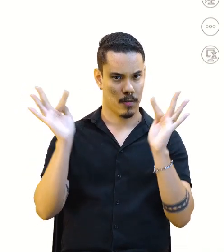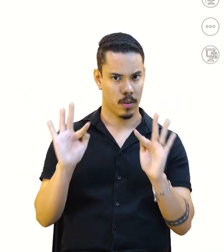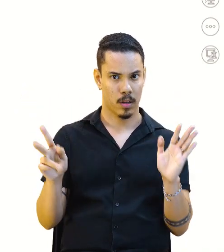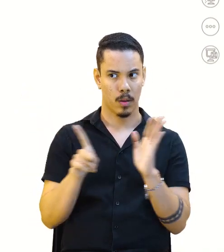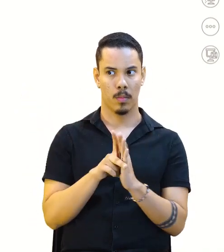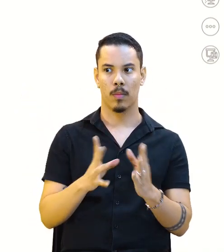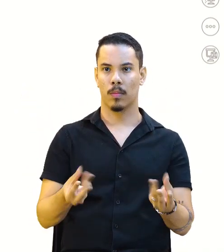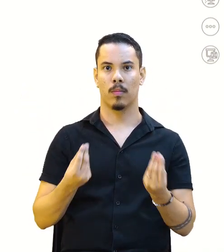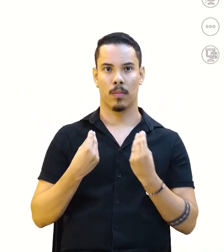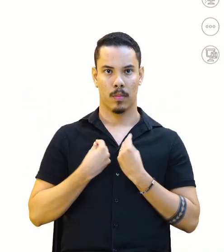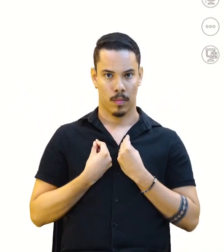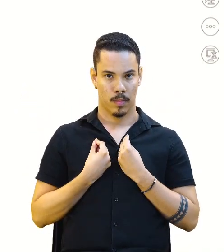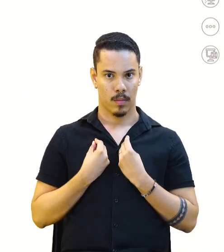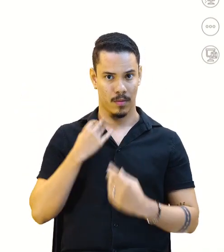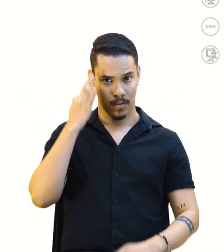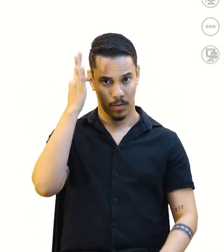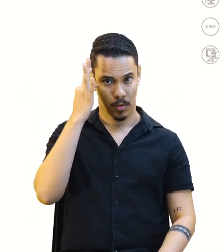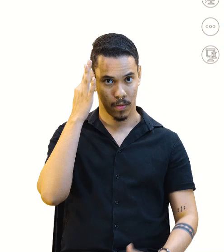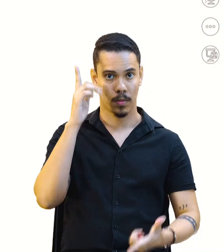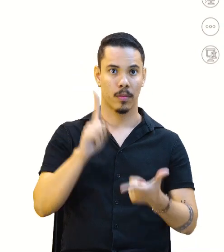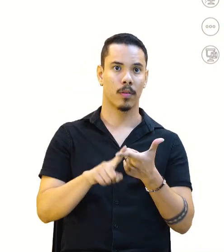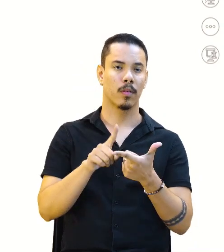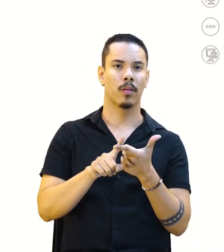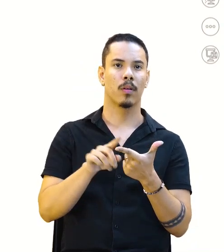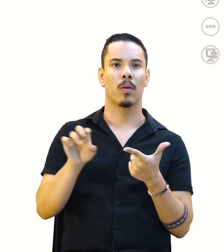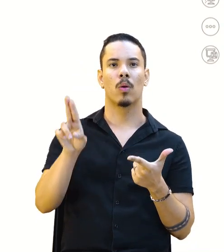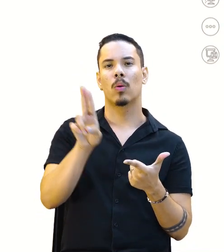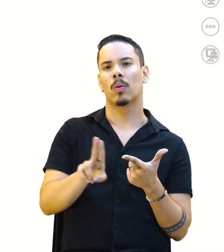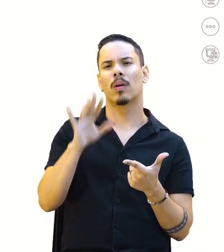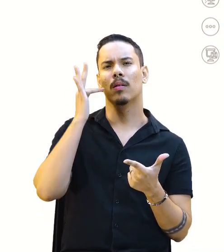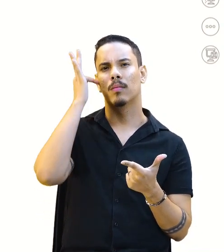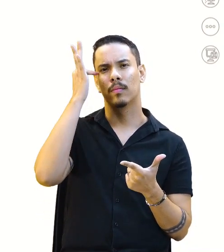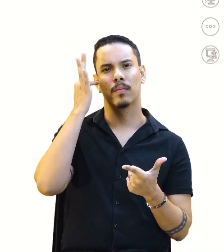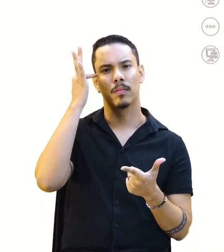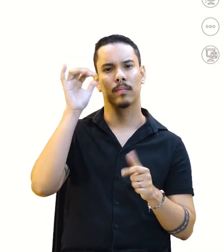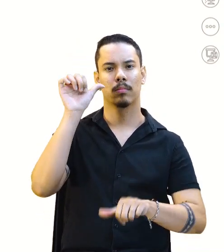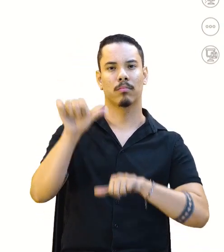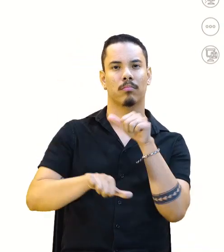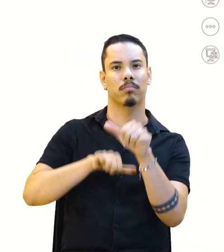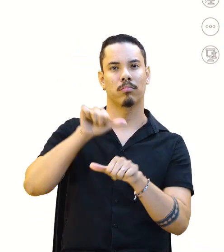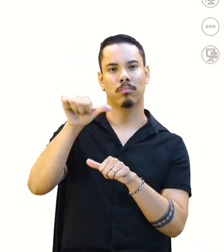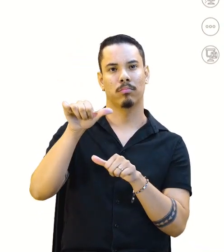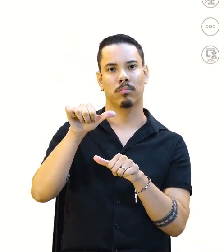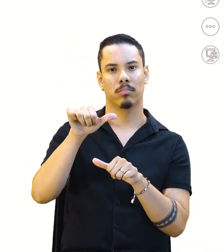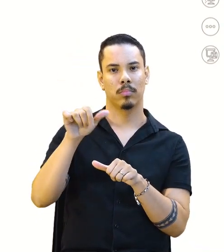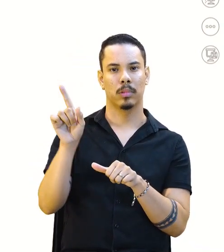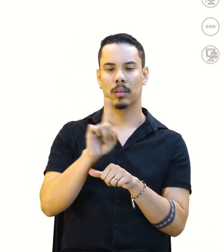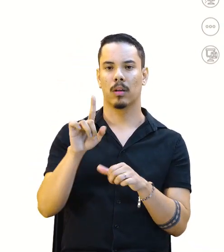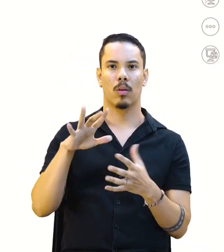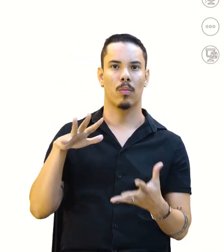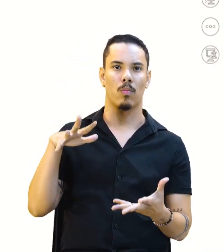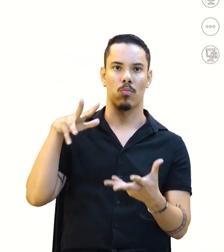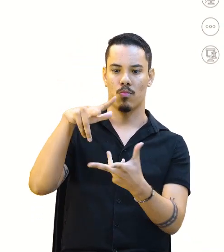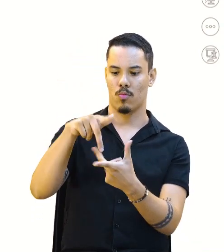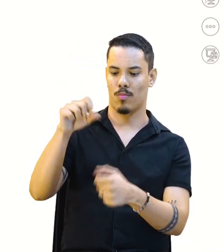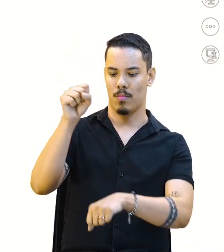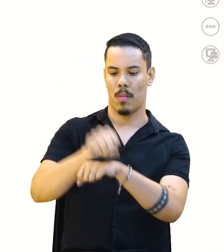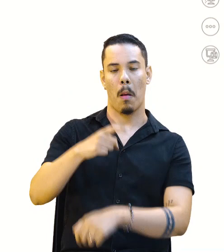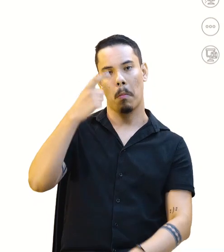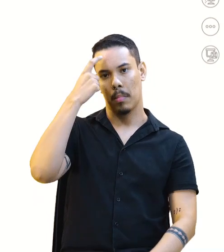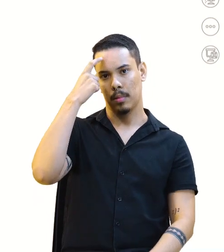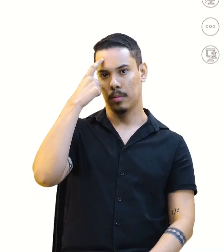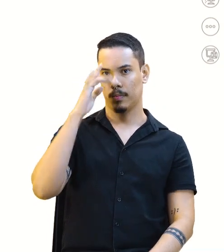proporcionada pela filosofia? Ou seria a alternativa B, usar a filosofia para transformar e não para pensar o